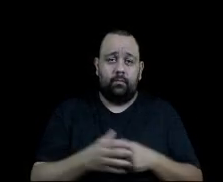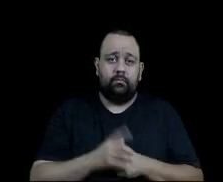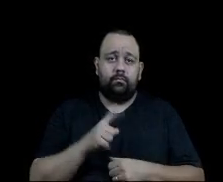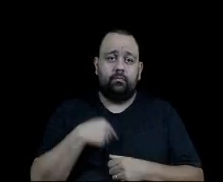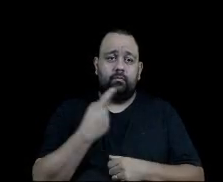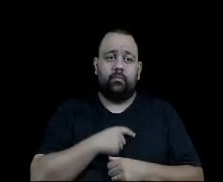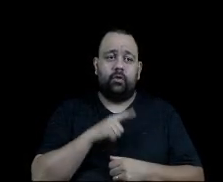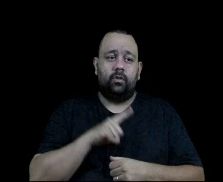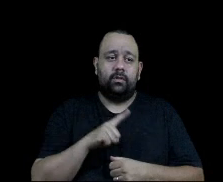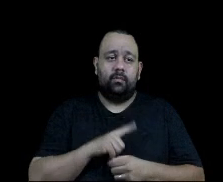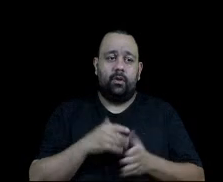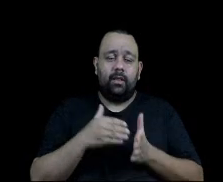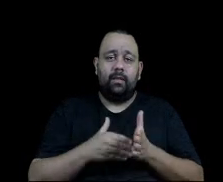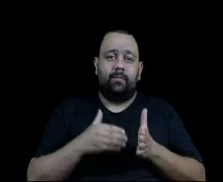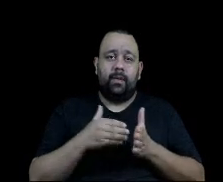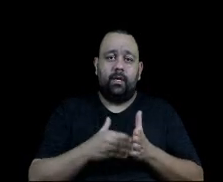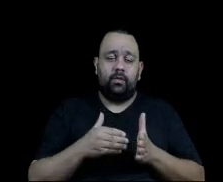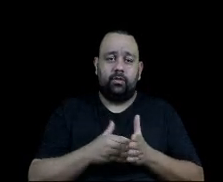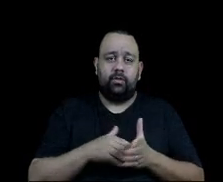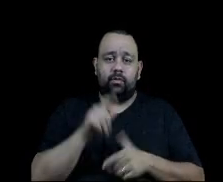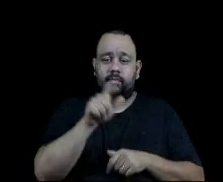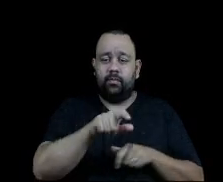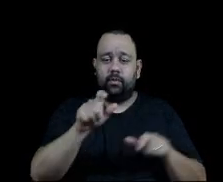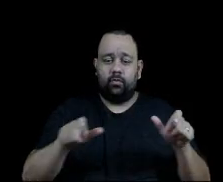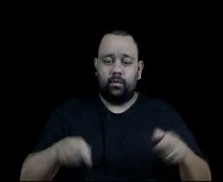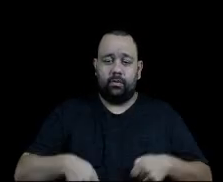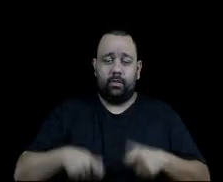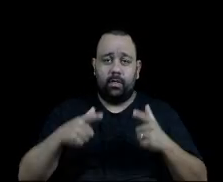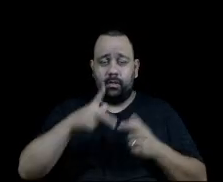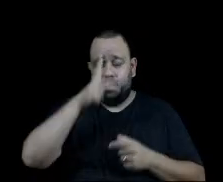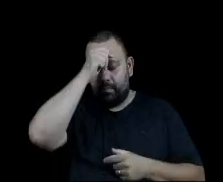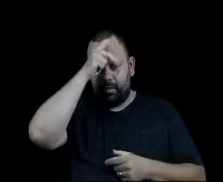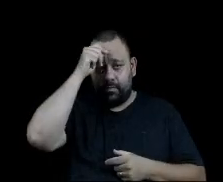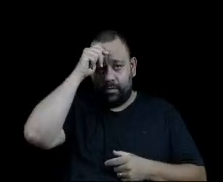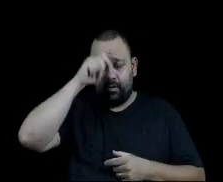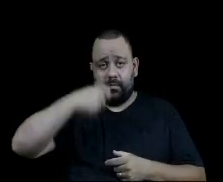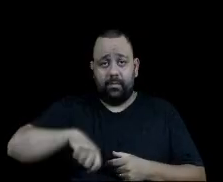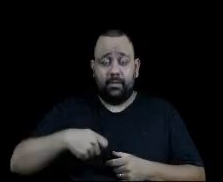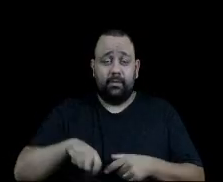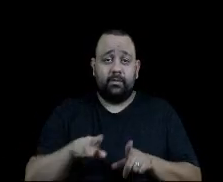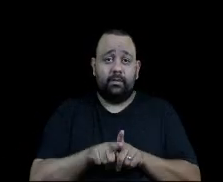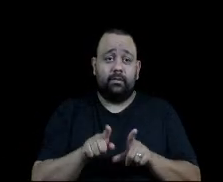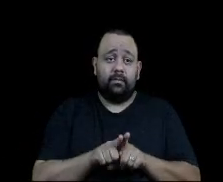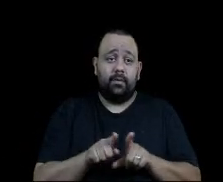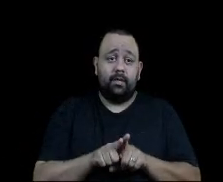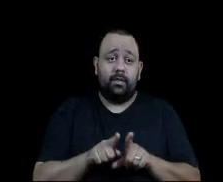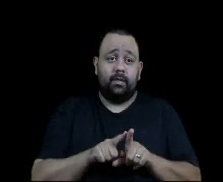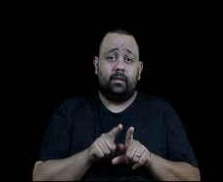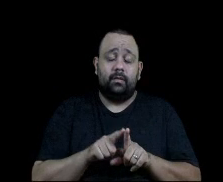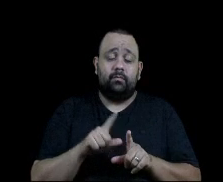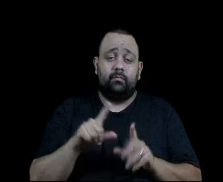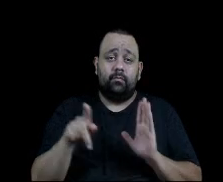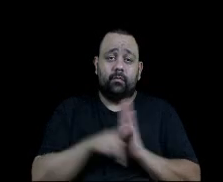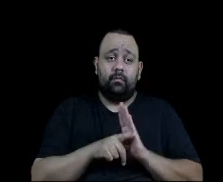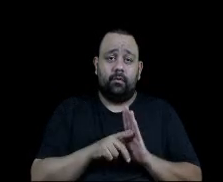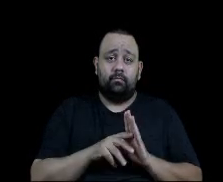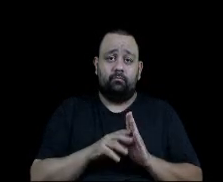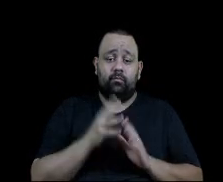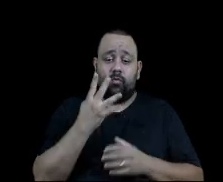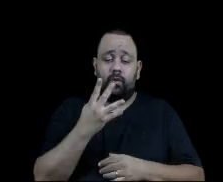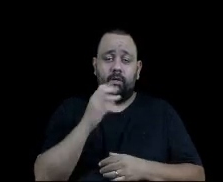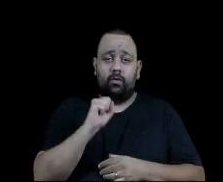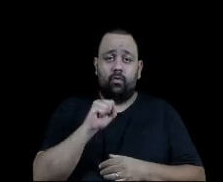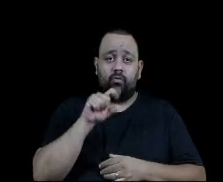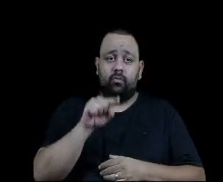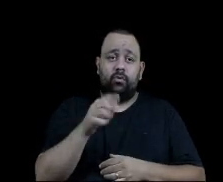E, por fim, a gente tem o limite de despesa de pessoal, que a prefeitura ela tem que ficar